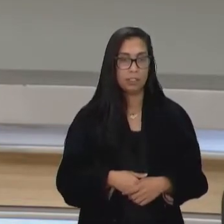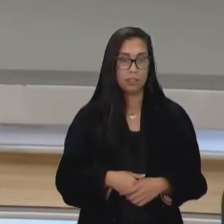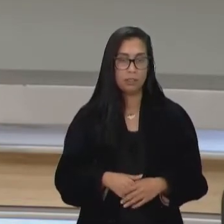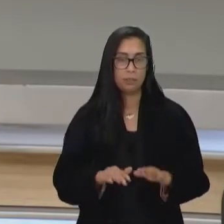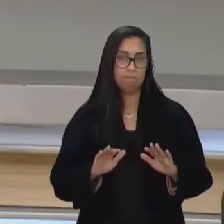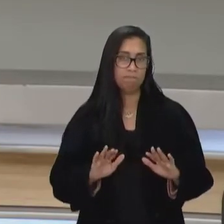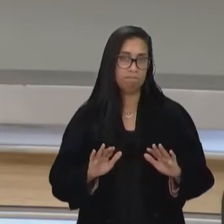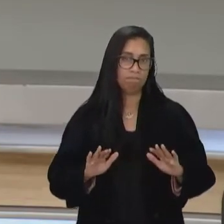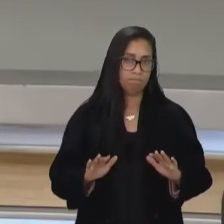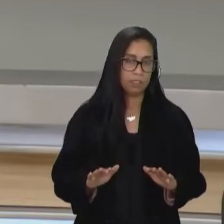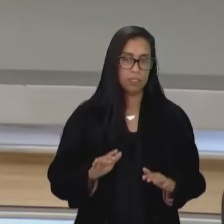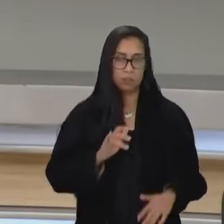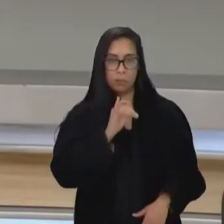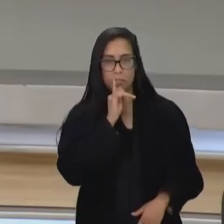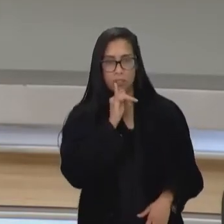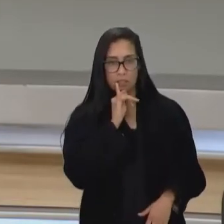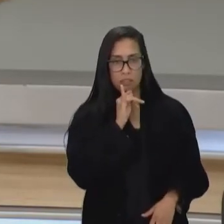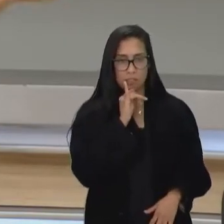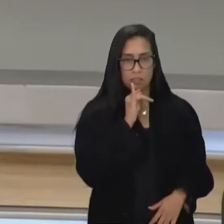momentos